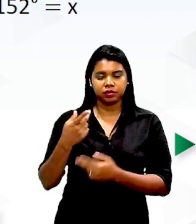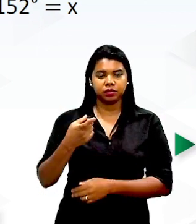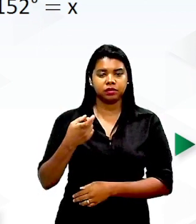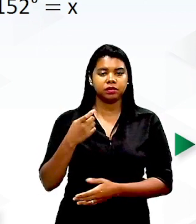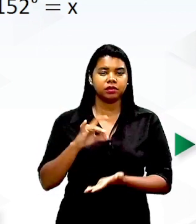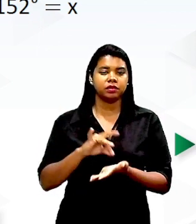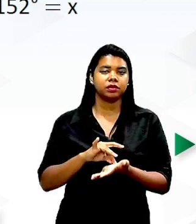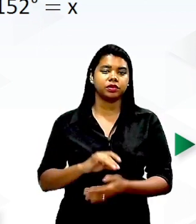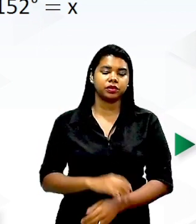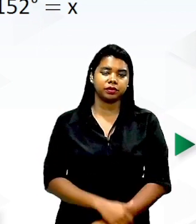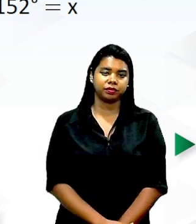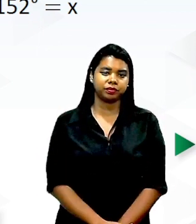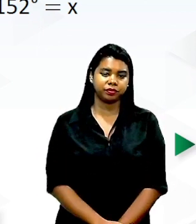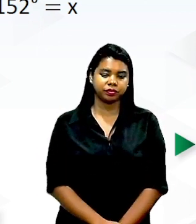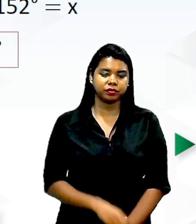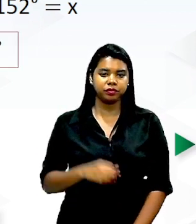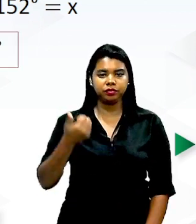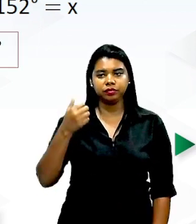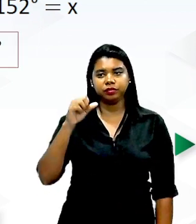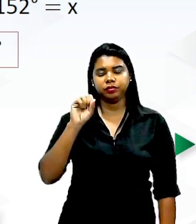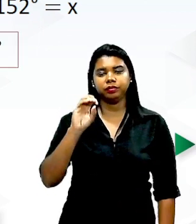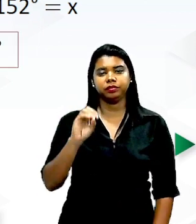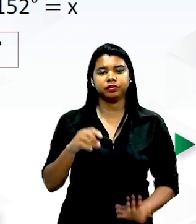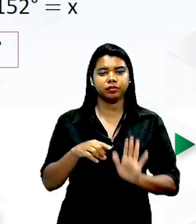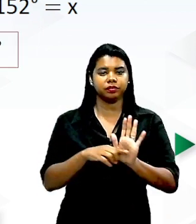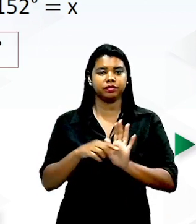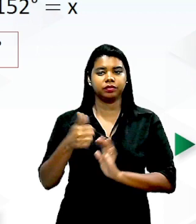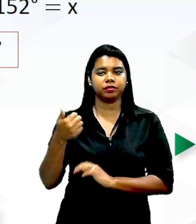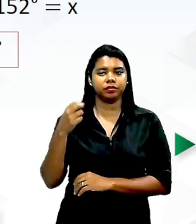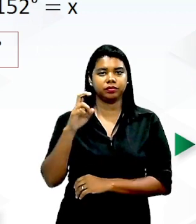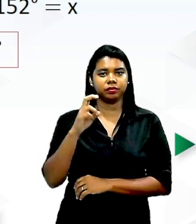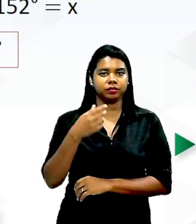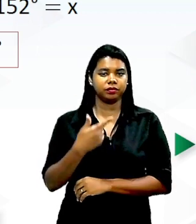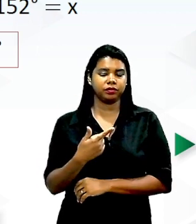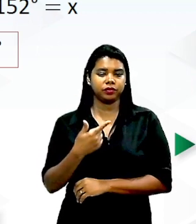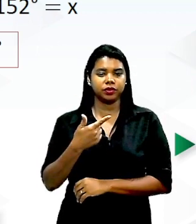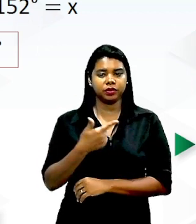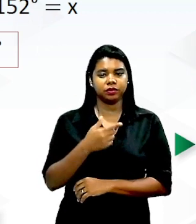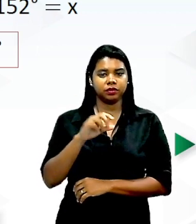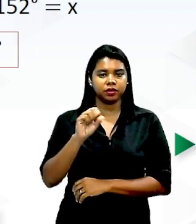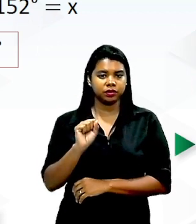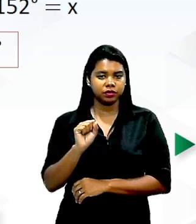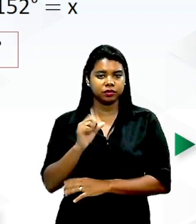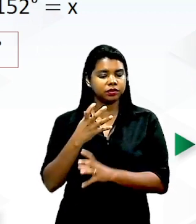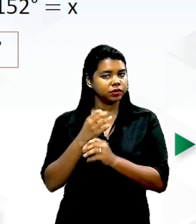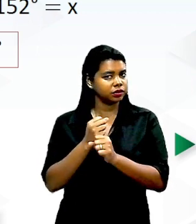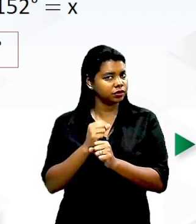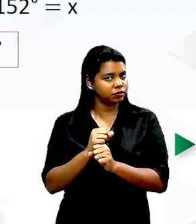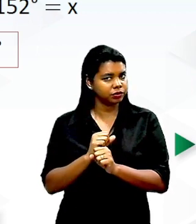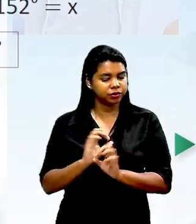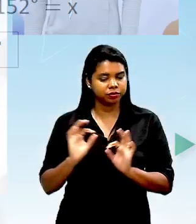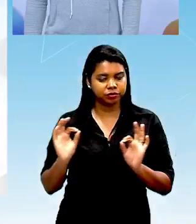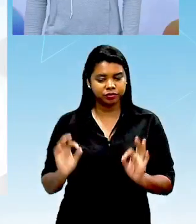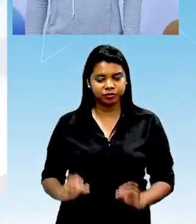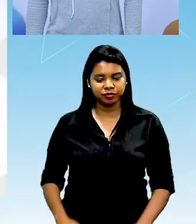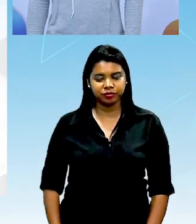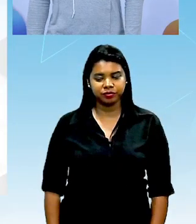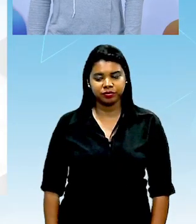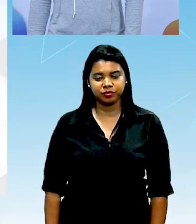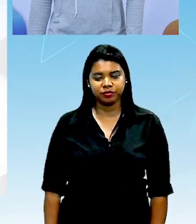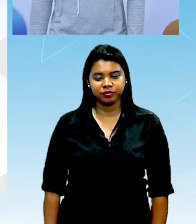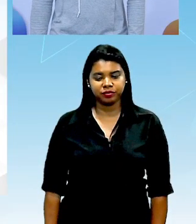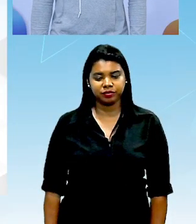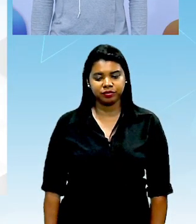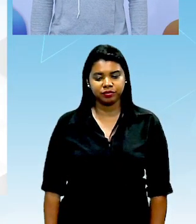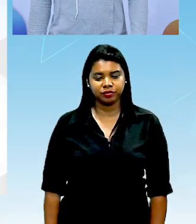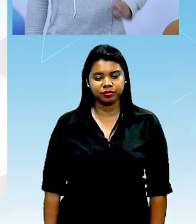Quanto é 180 menos 152? Exatamente 28 graus. Pronto, calculei. Fechou? Tranquilo então, foi rápido